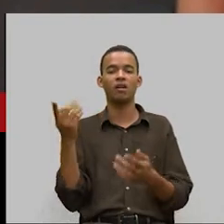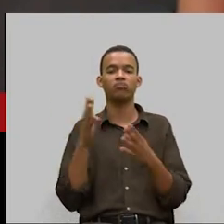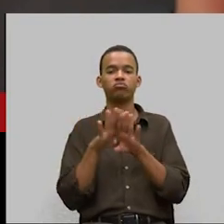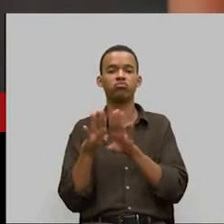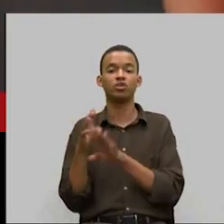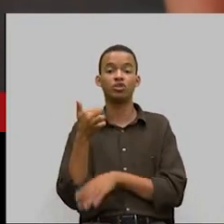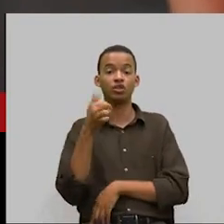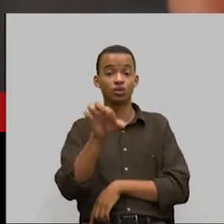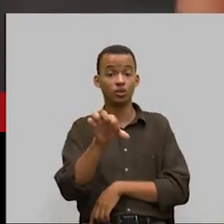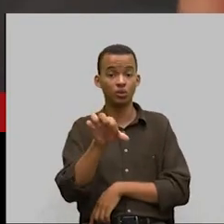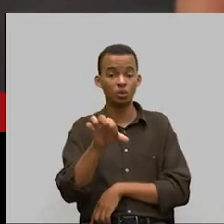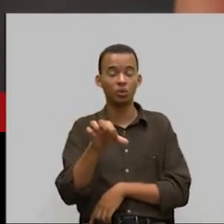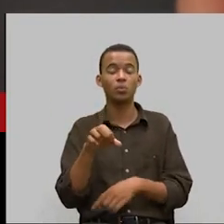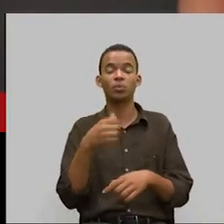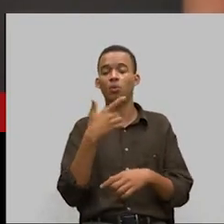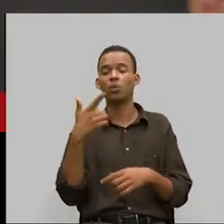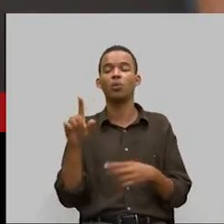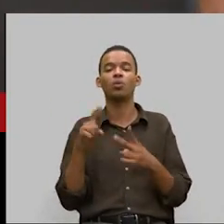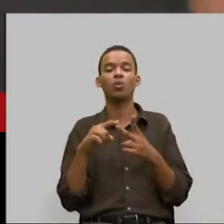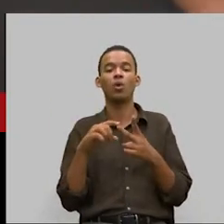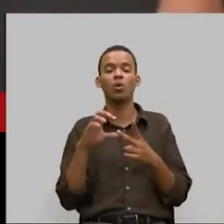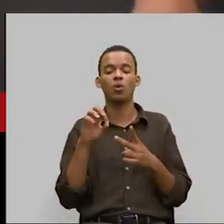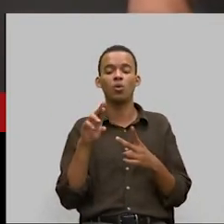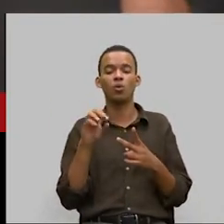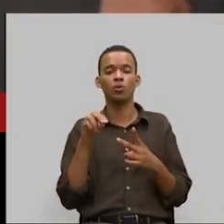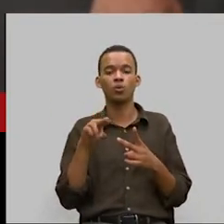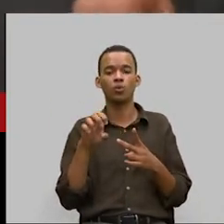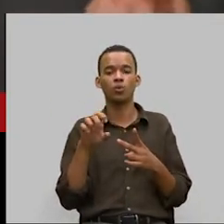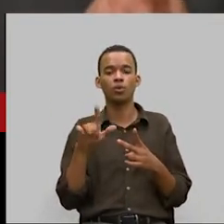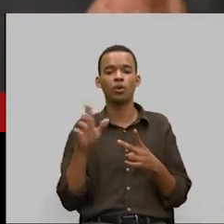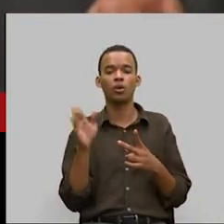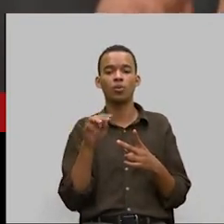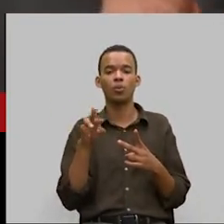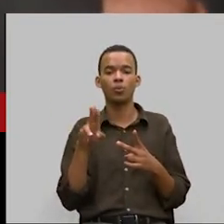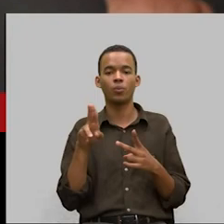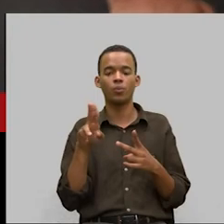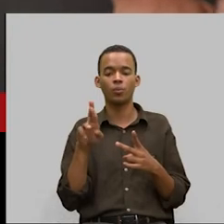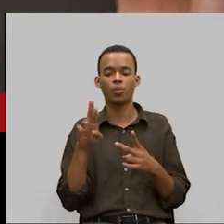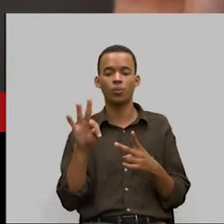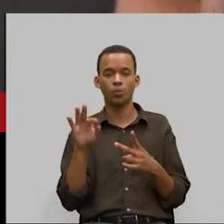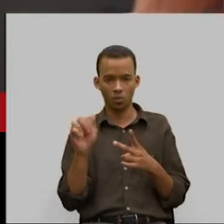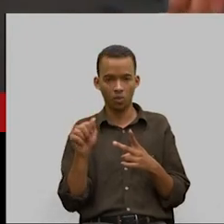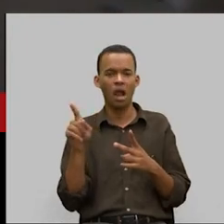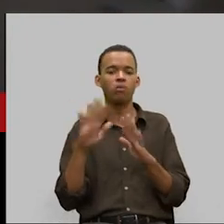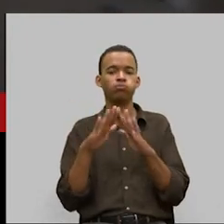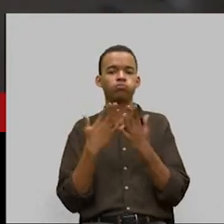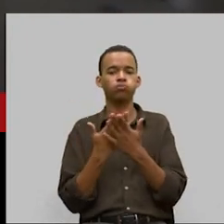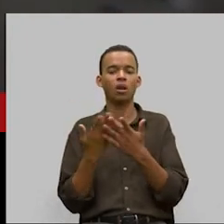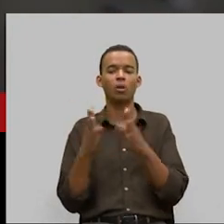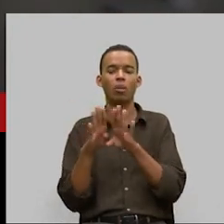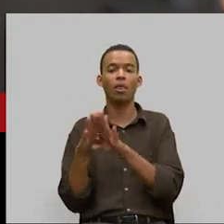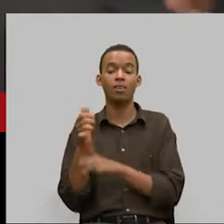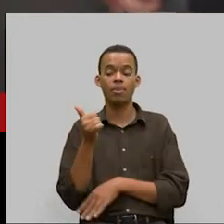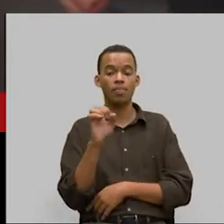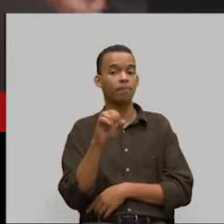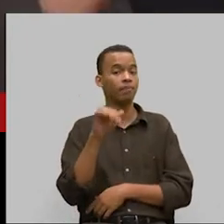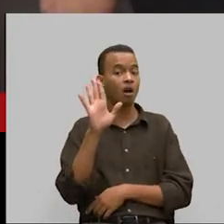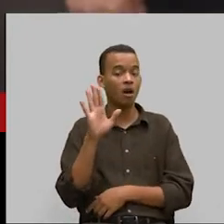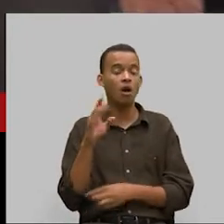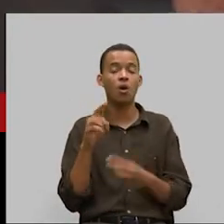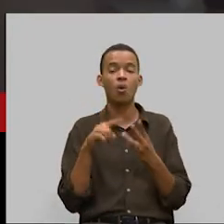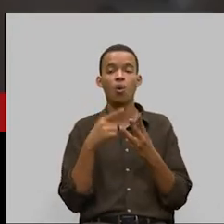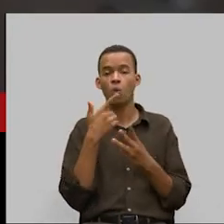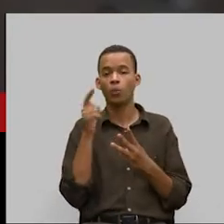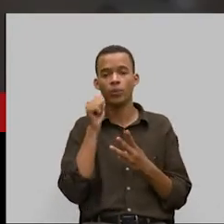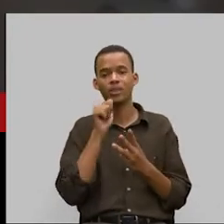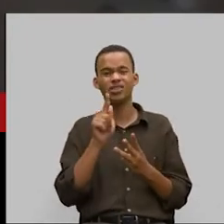Coronel Murta mais outra dezena Valadares que a Isabel mostrou aqui Fechou mais de 20 escolas no